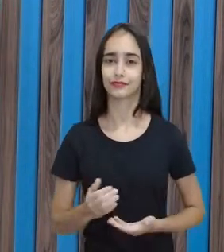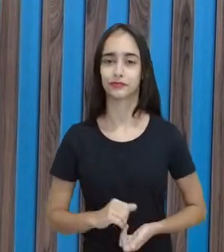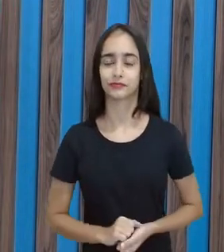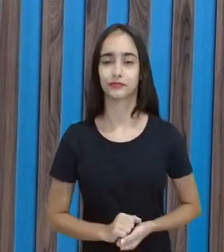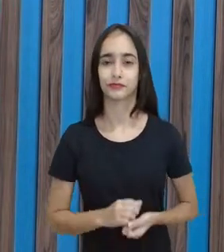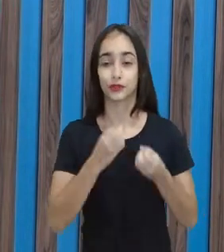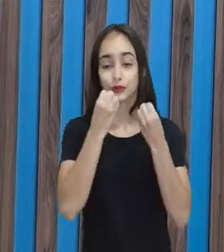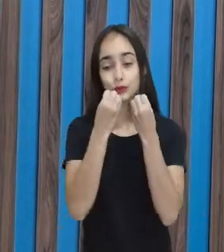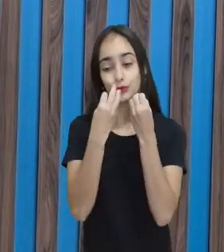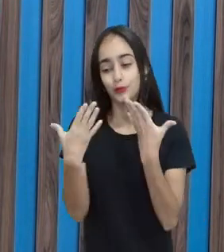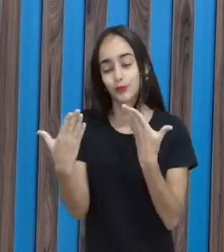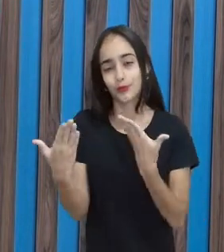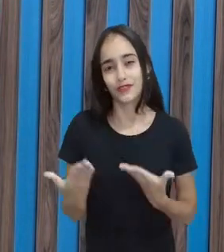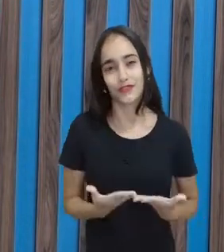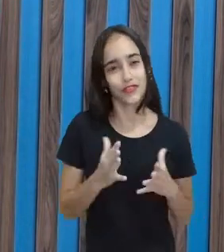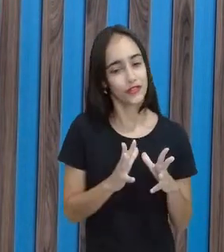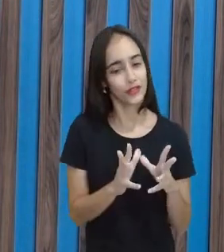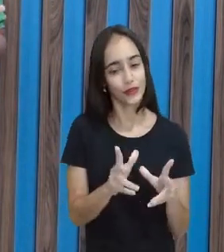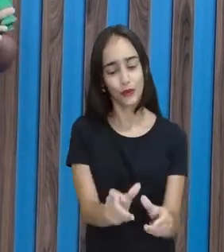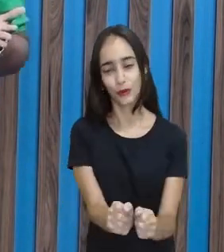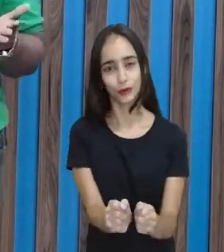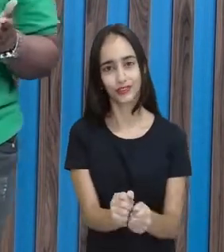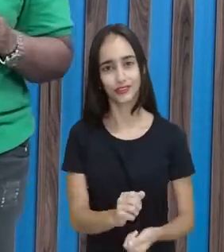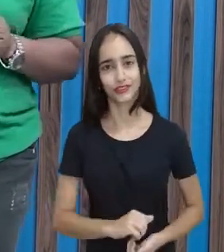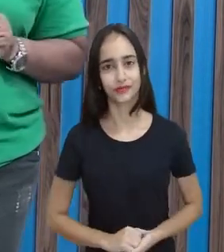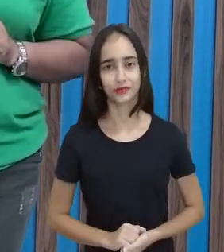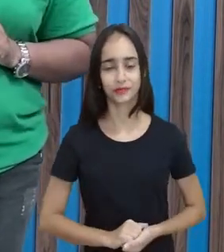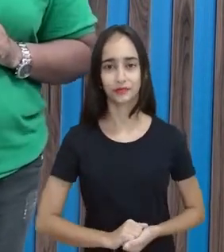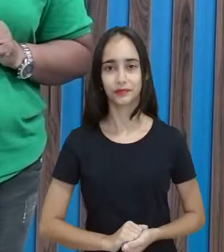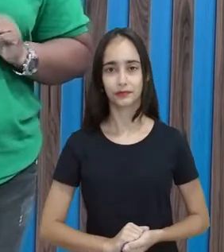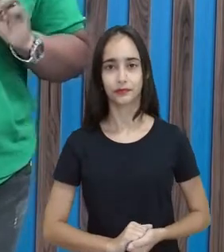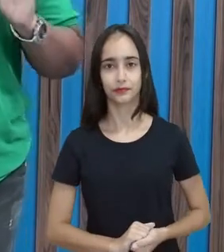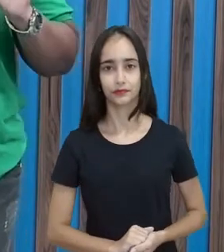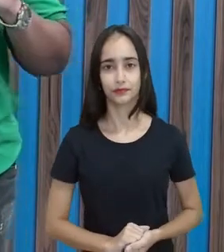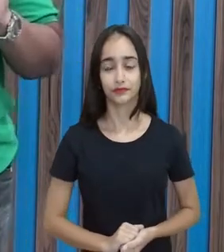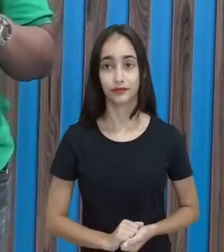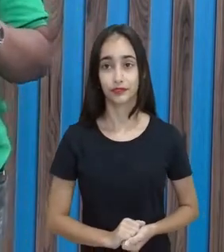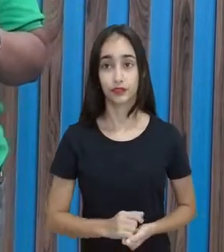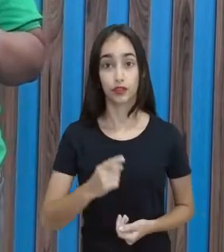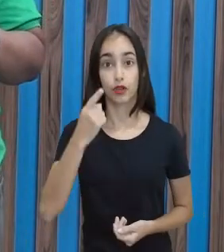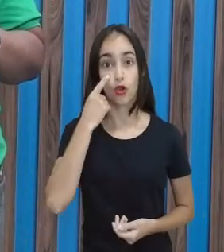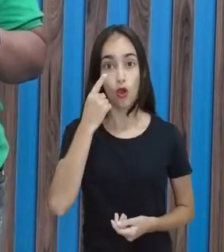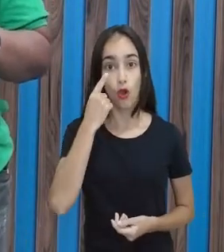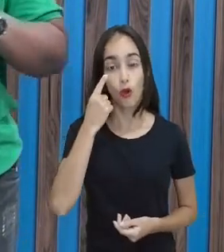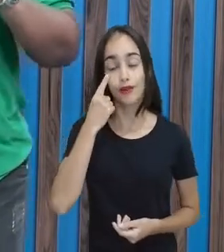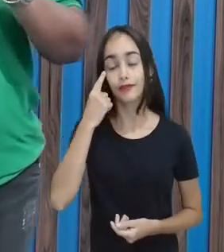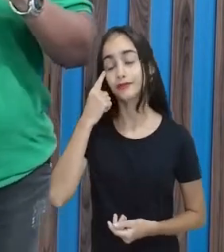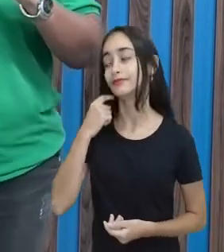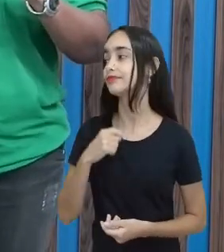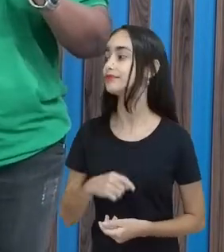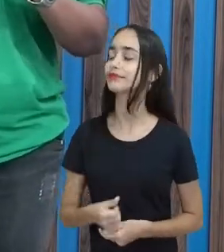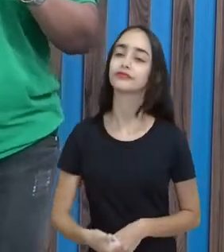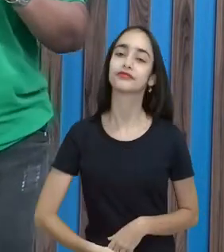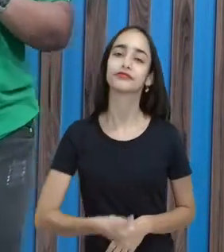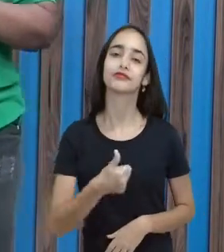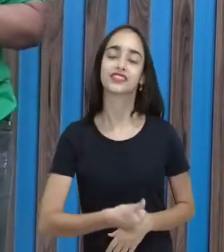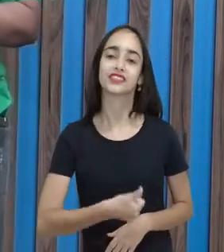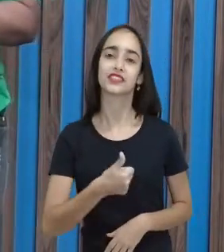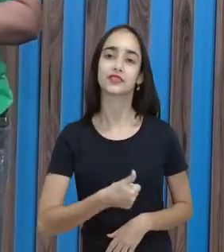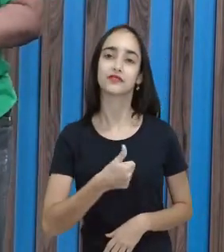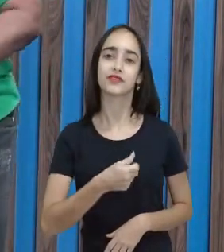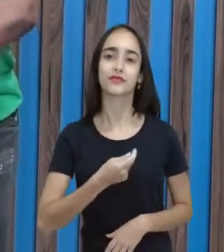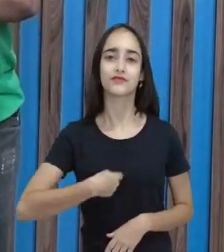Sejam todos e todas bem-vindos e bem-vindas aos recadinhos do coração. Primeiramente, o